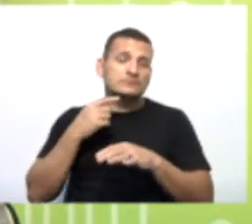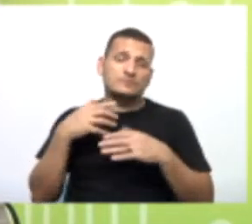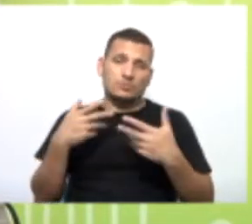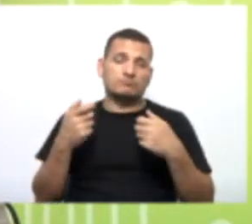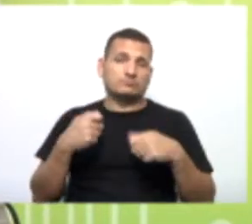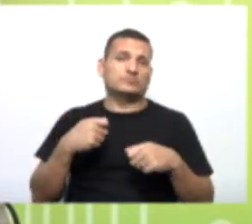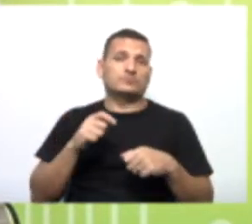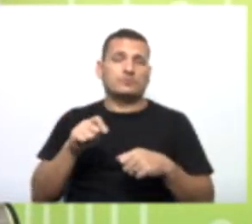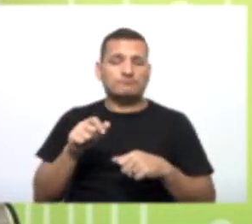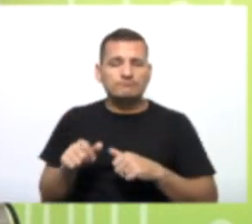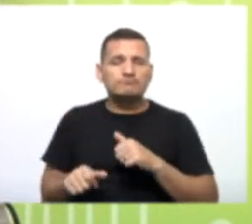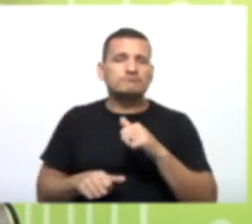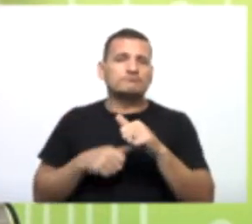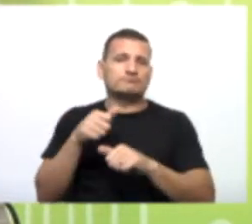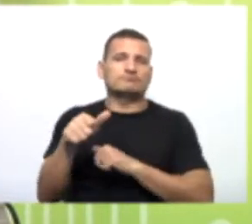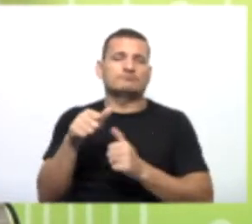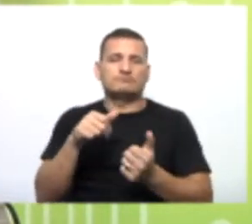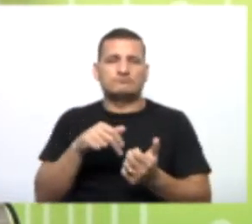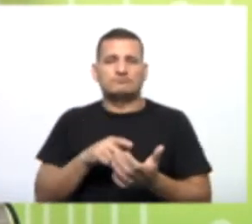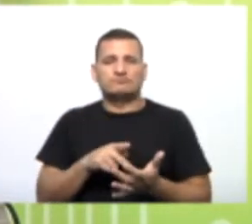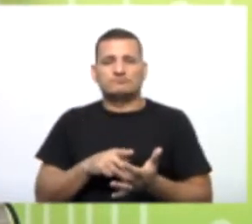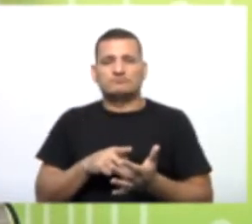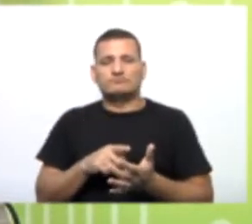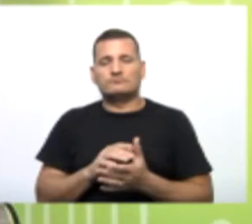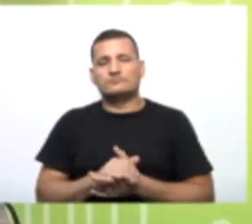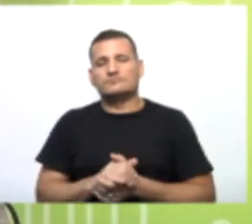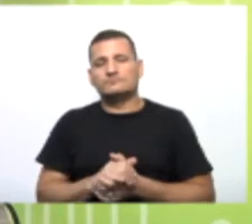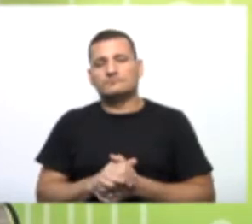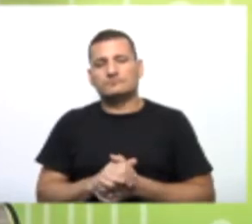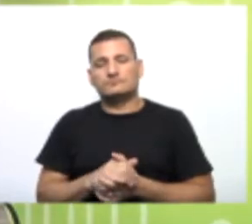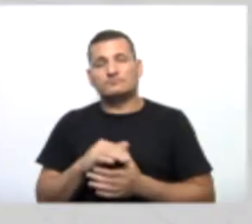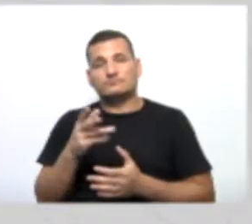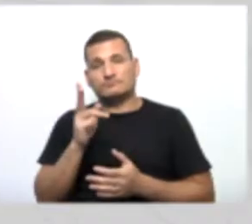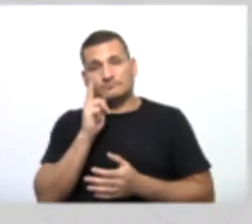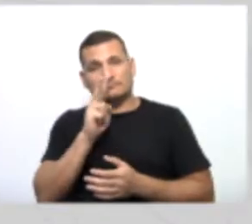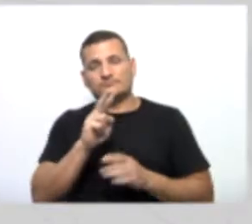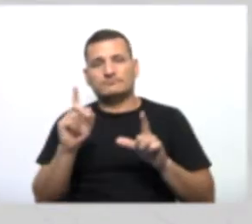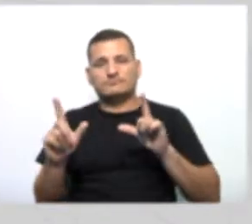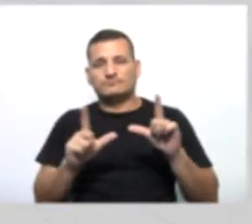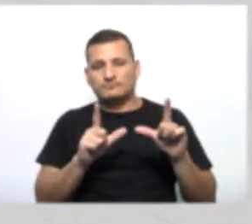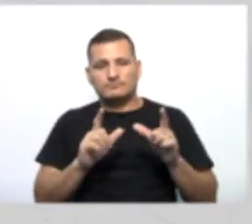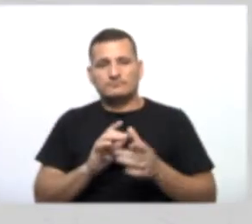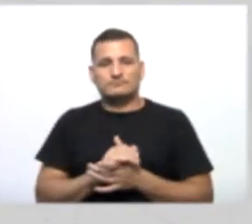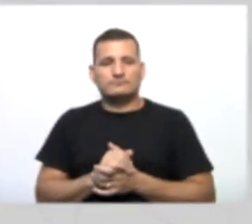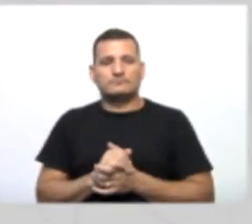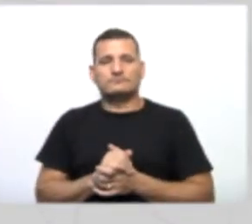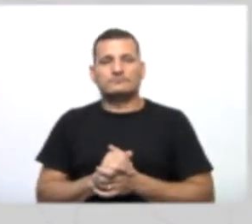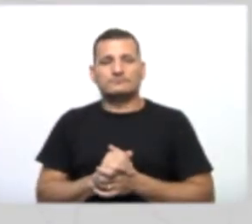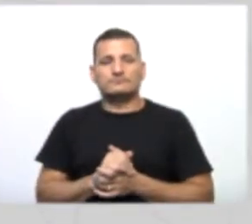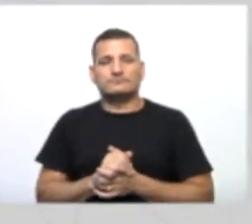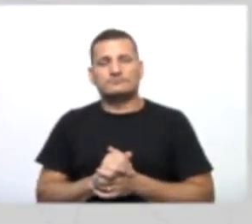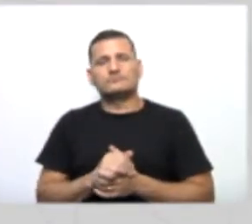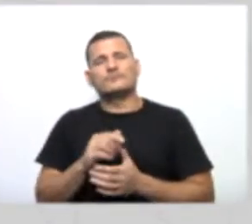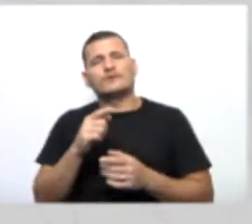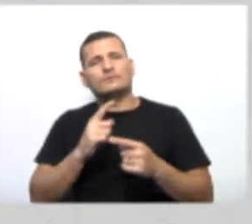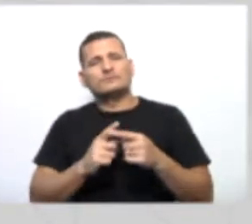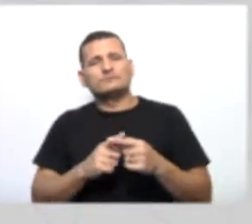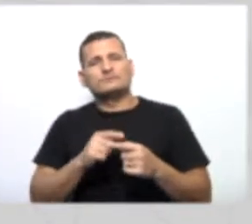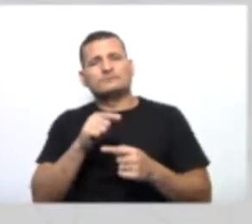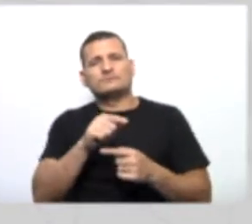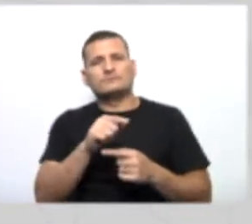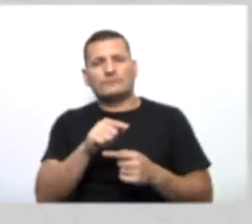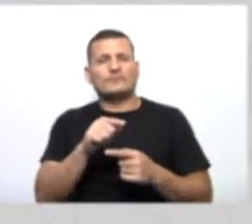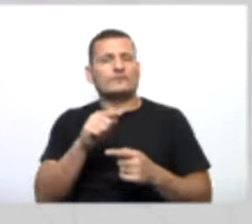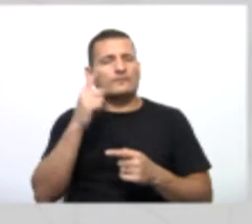fazer alguma coisa para mudar isso daí, tá certo? E em virtude disso, dá uma olhada no nosso slide então. Devido a essas situações, esse pensamento está